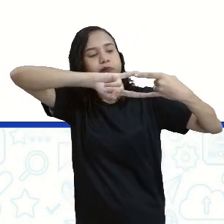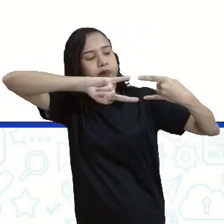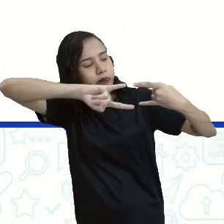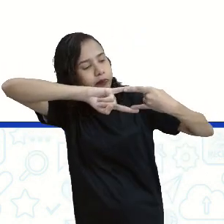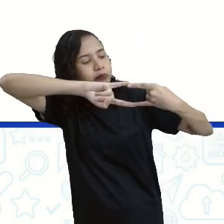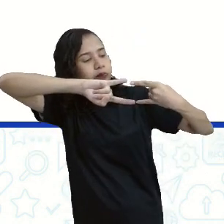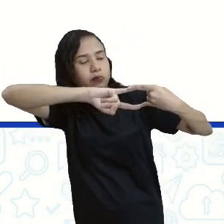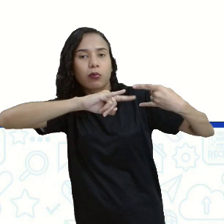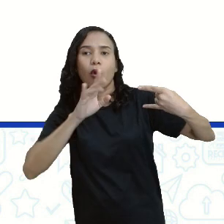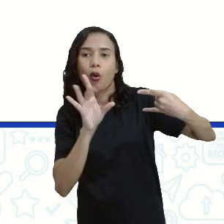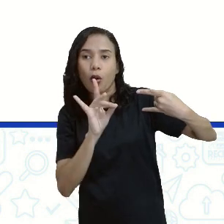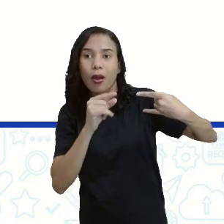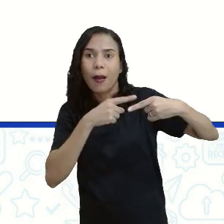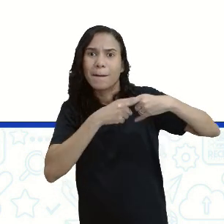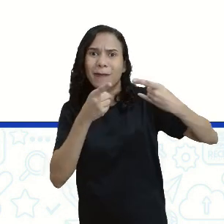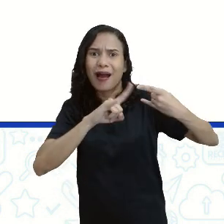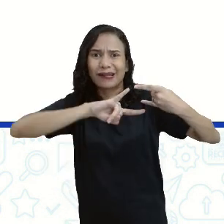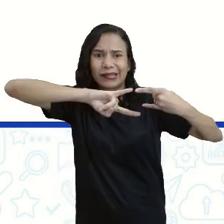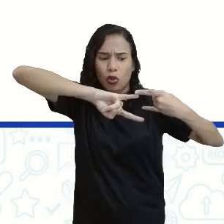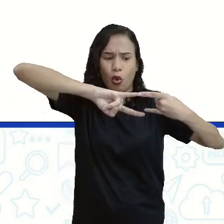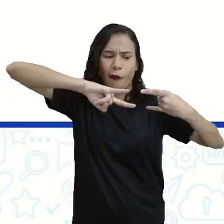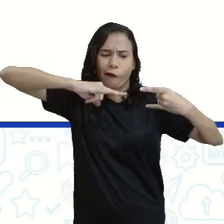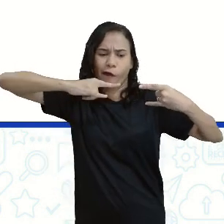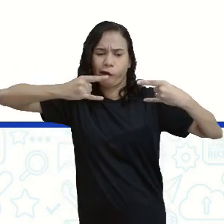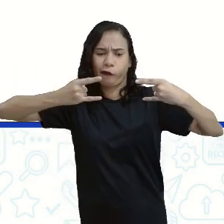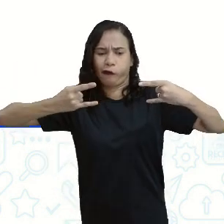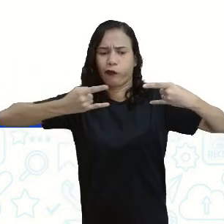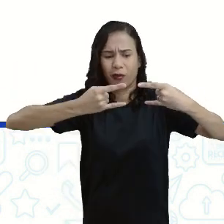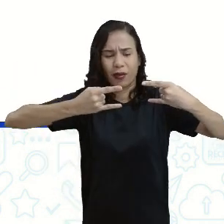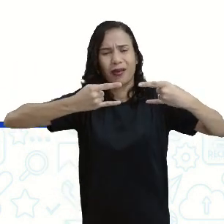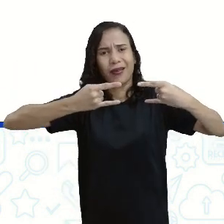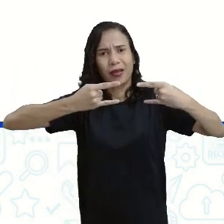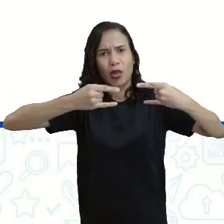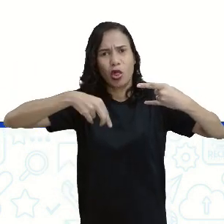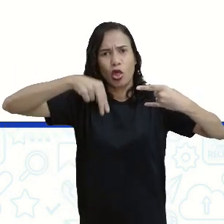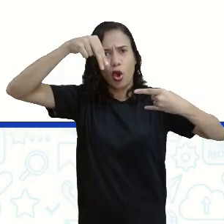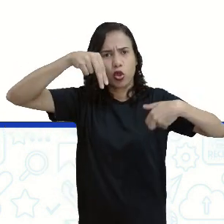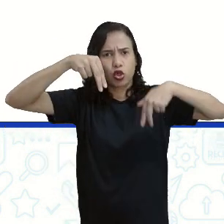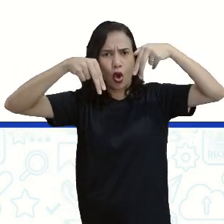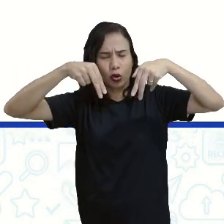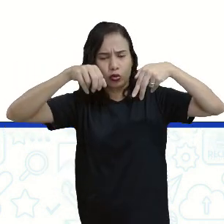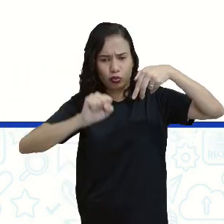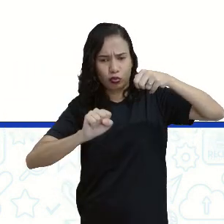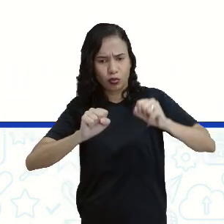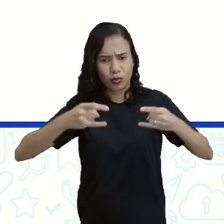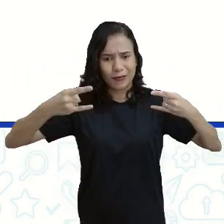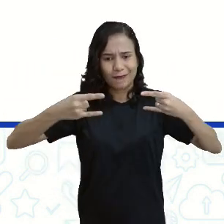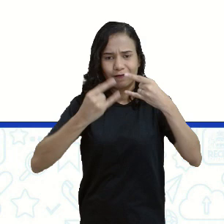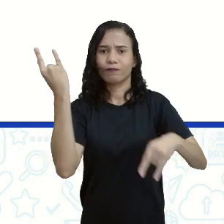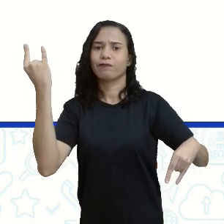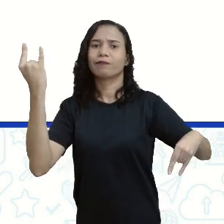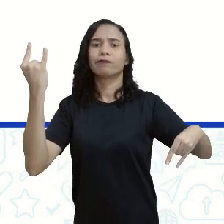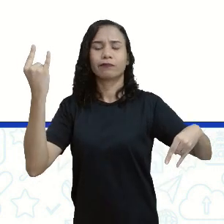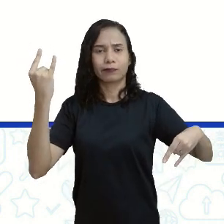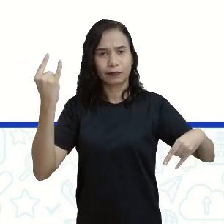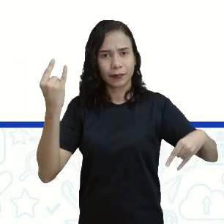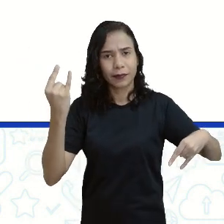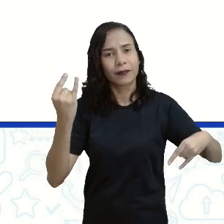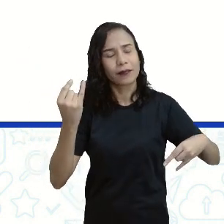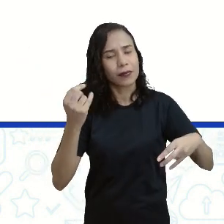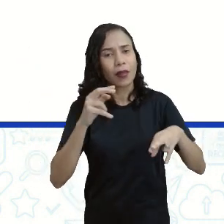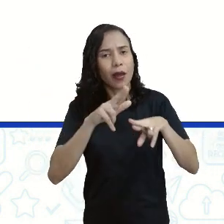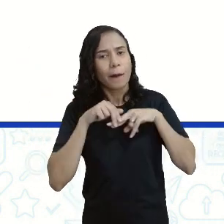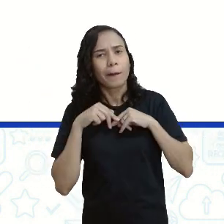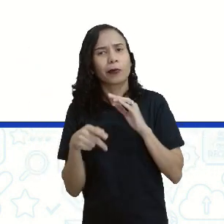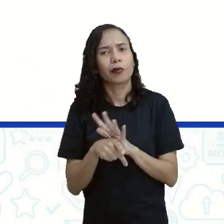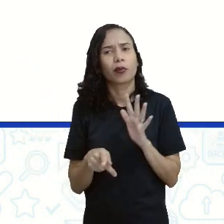haver atração. Mas se a gente voltar o polo norte de um com o polo norte do outro, o que que acontece? Repulsão.